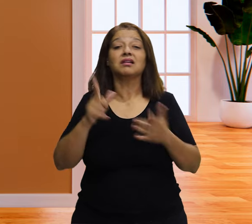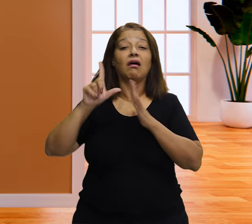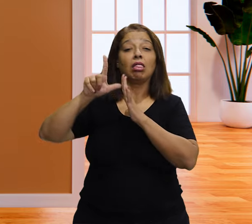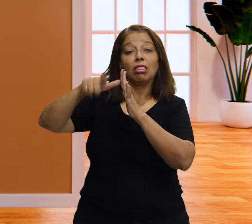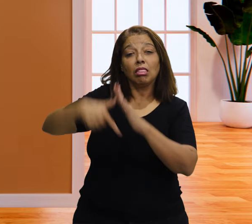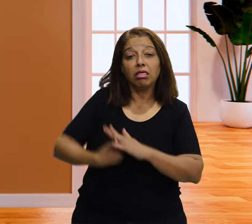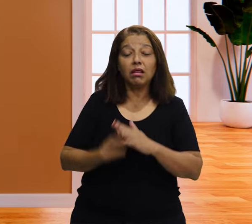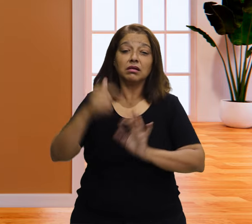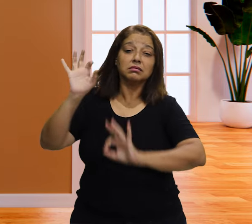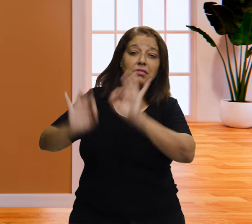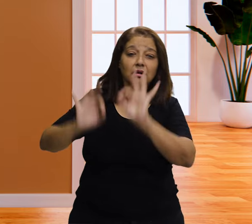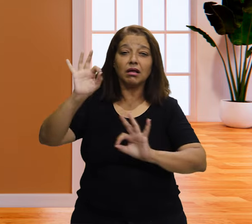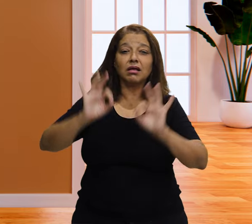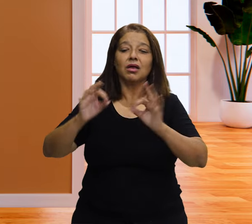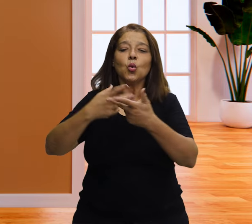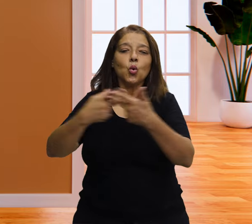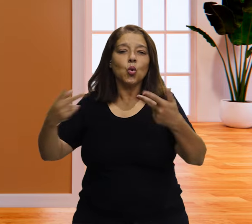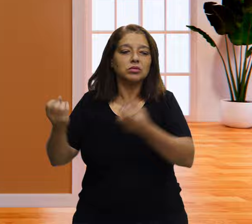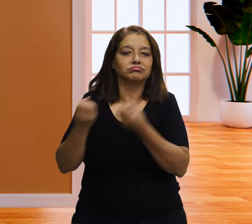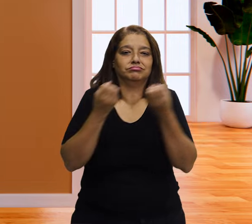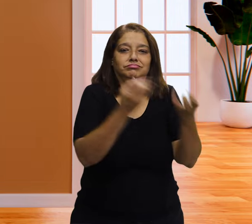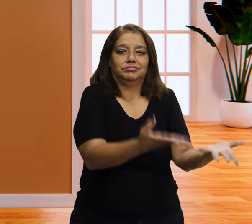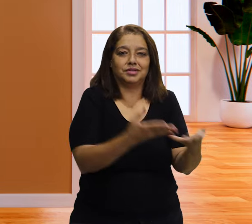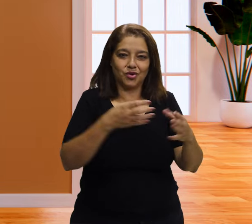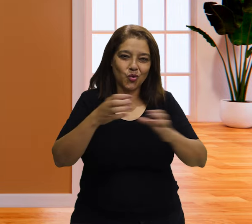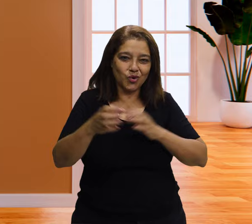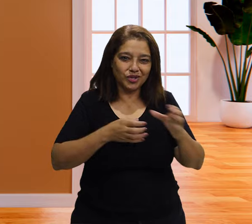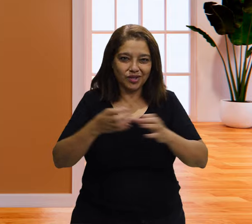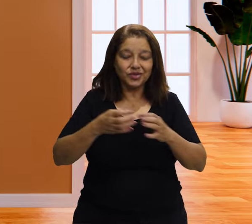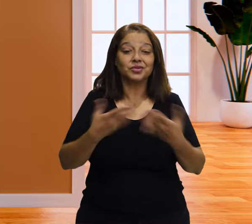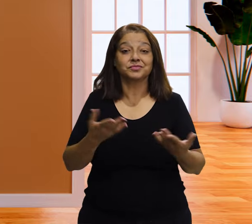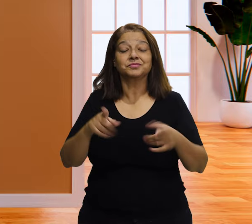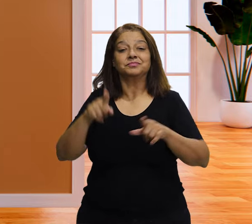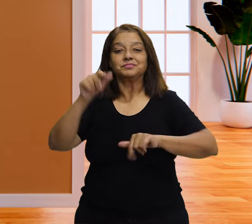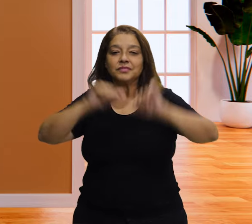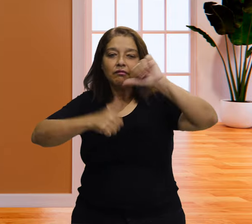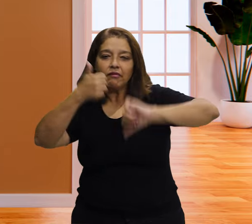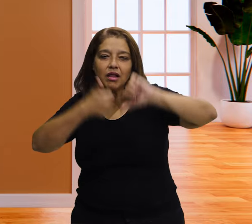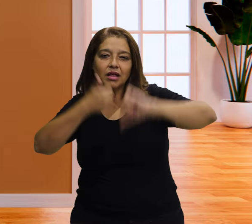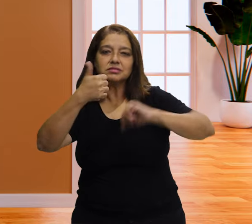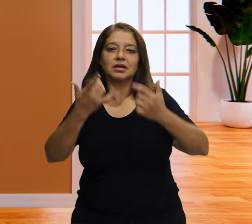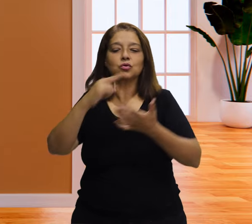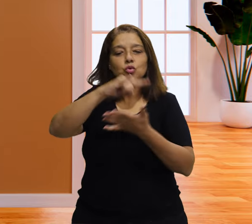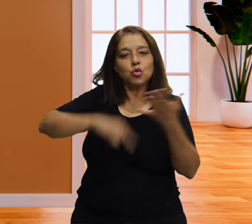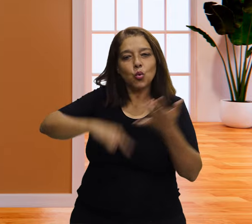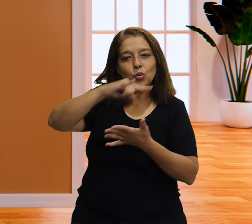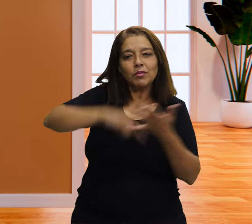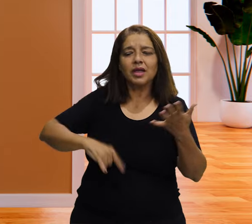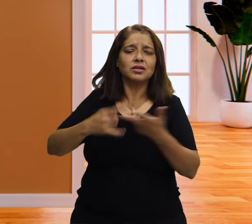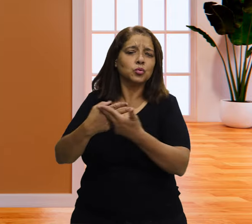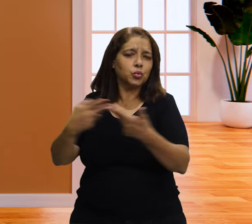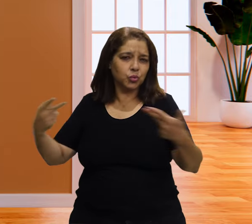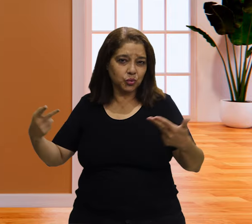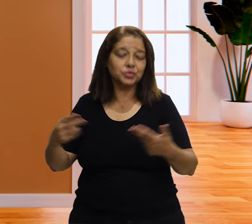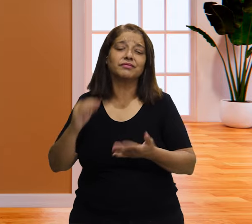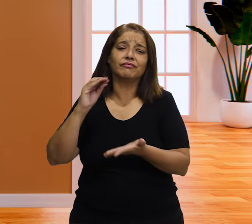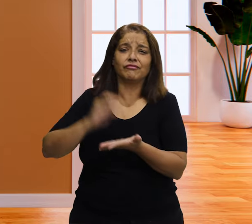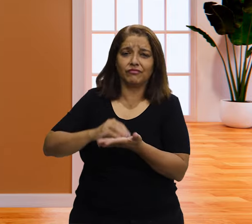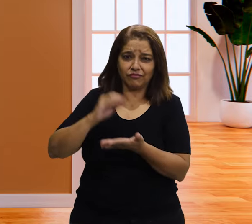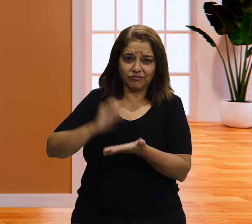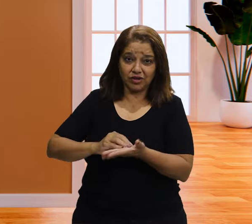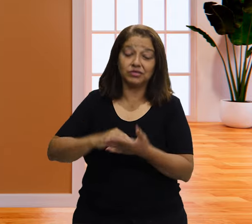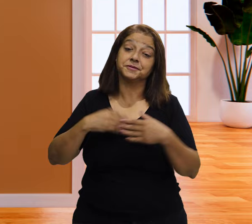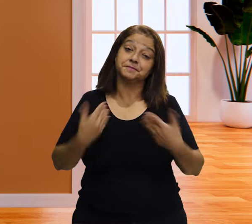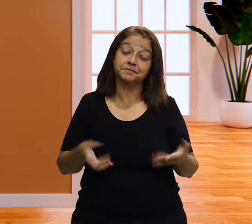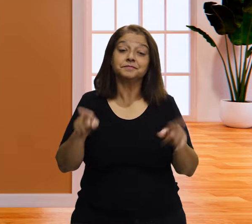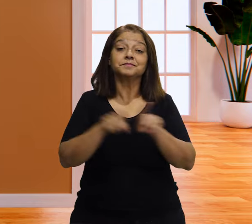planejamento, instrumentos de avaliação e a documentação pedagógica. Temos também problemas nas relações interpessoais,